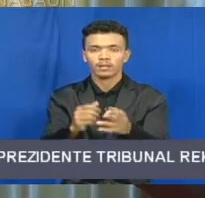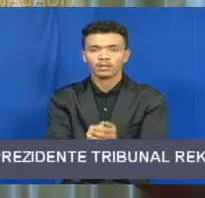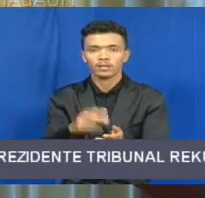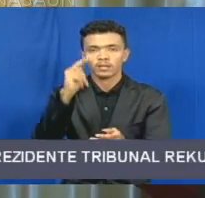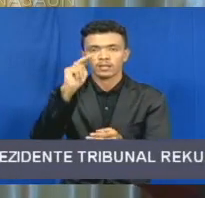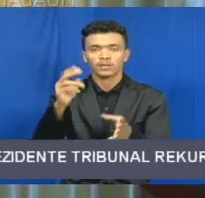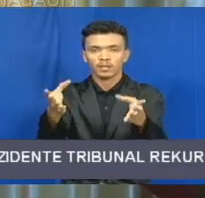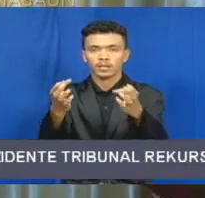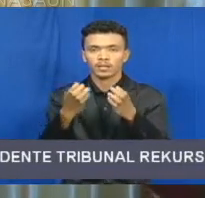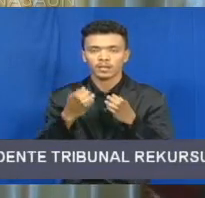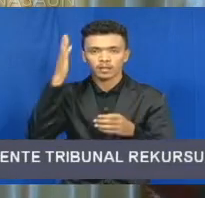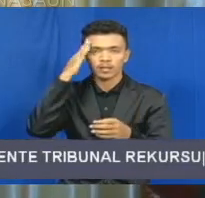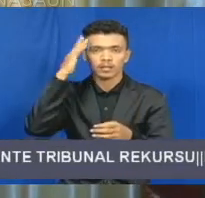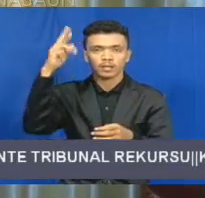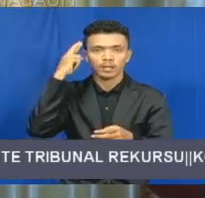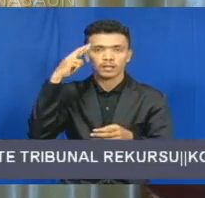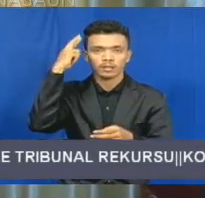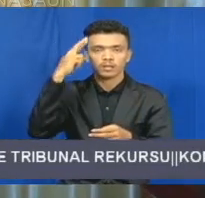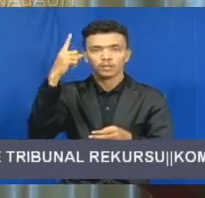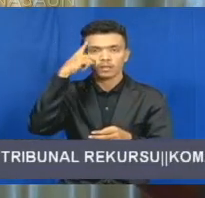vamos sacar a tenta atrasar uma série de coisas que